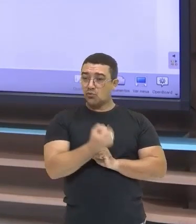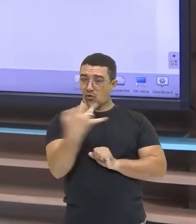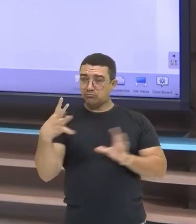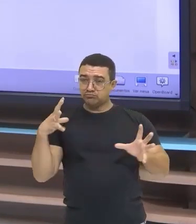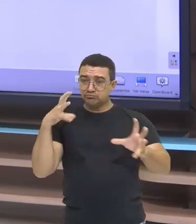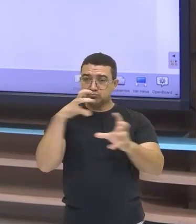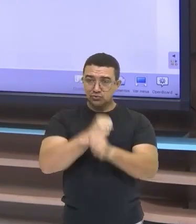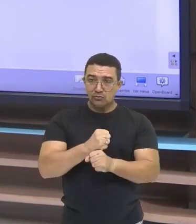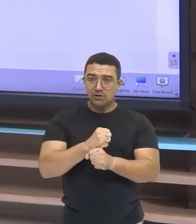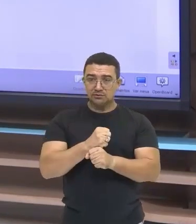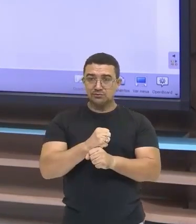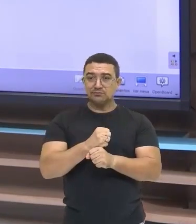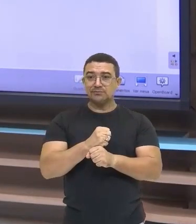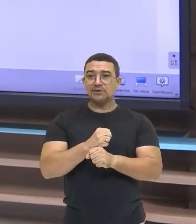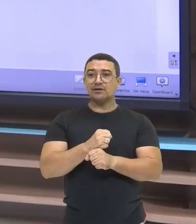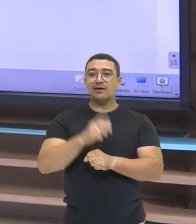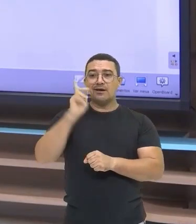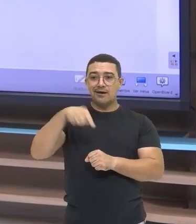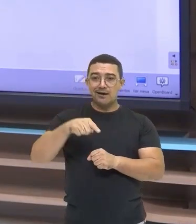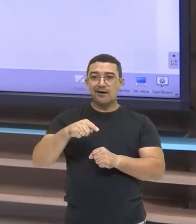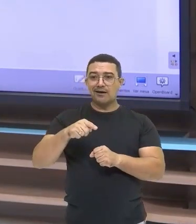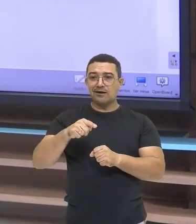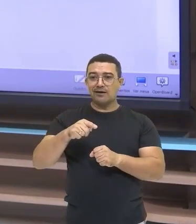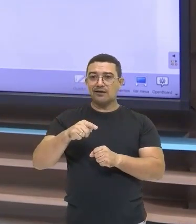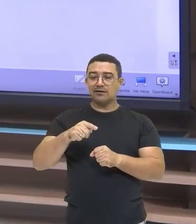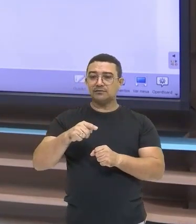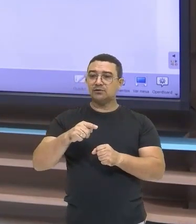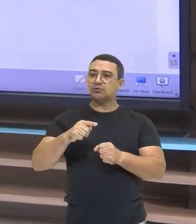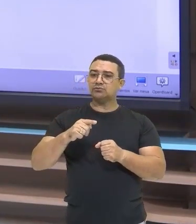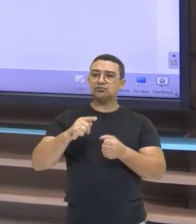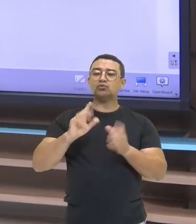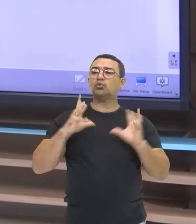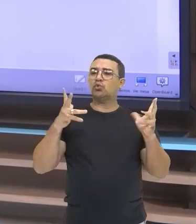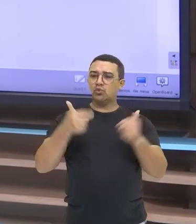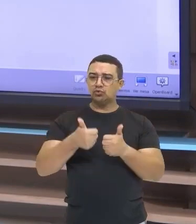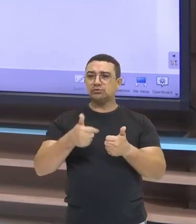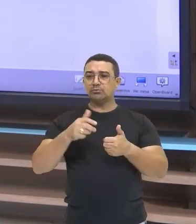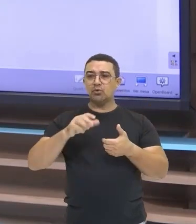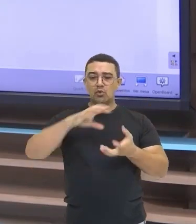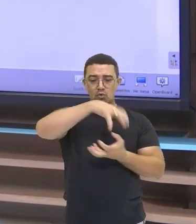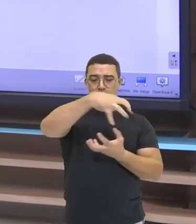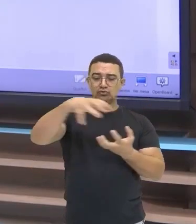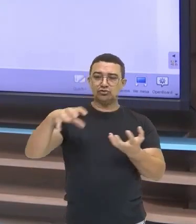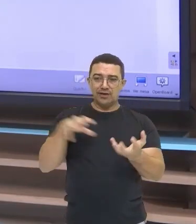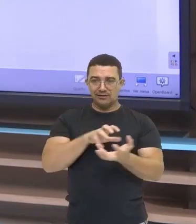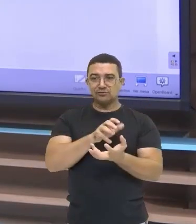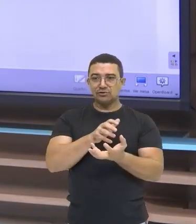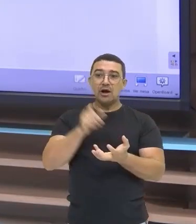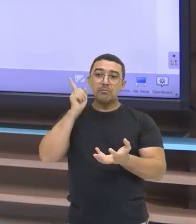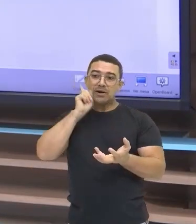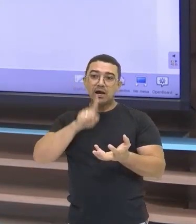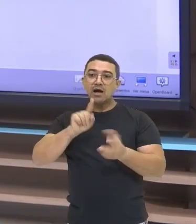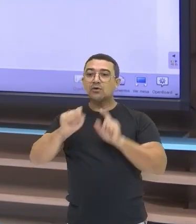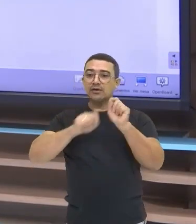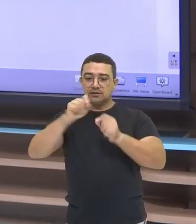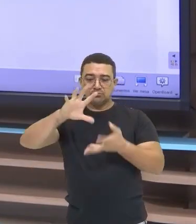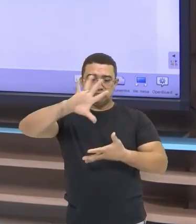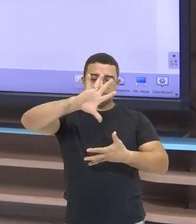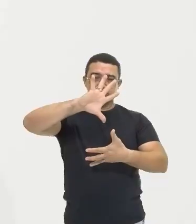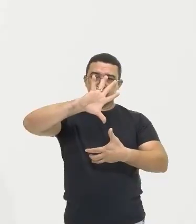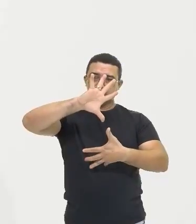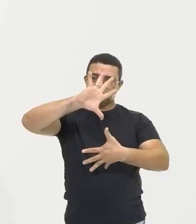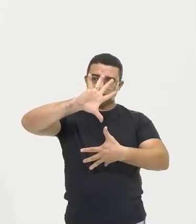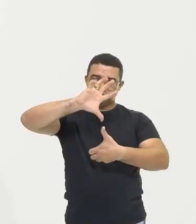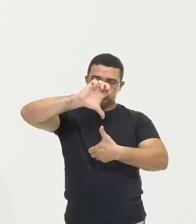aqui, ele é referente à América como um todo, ao continente americano como um todo, certo? Vamos lá ao